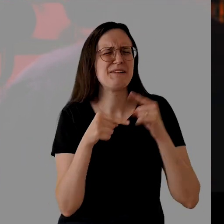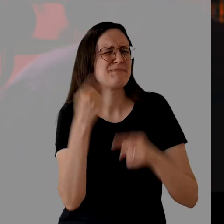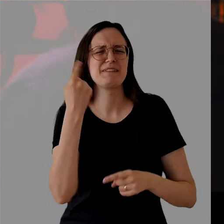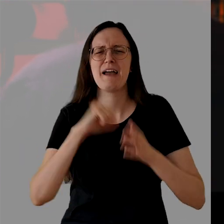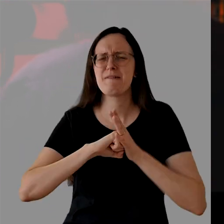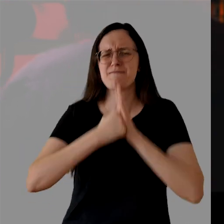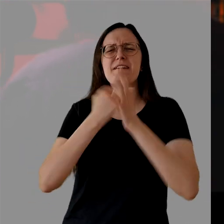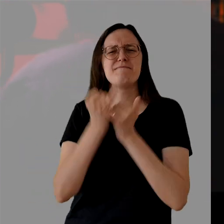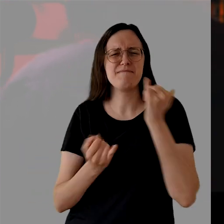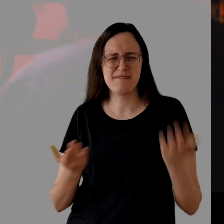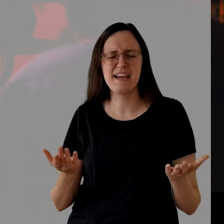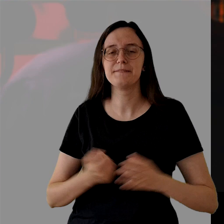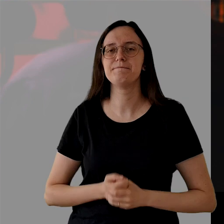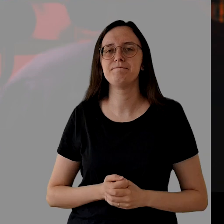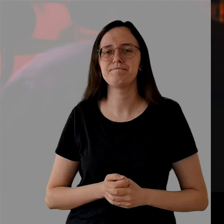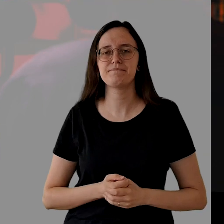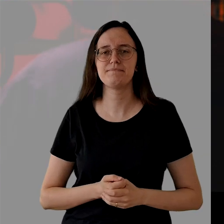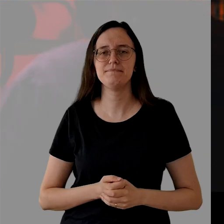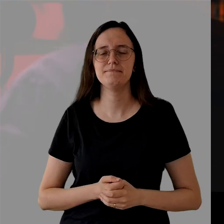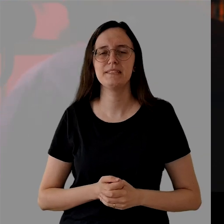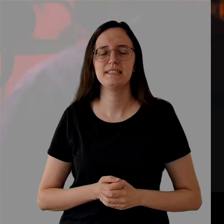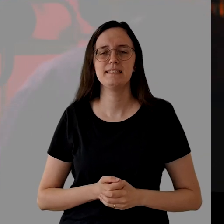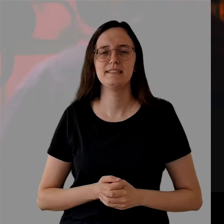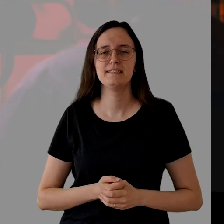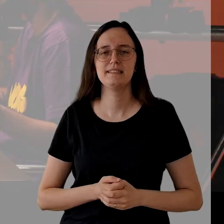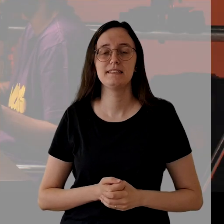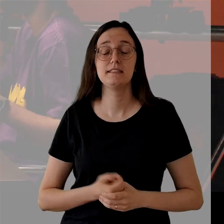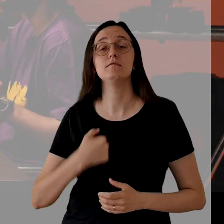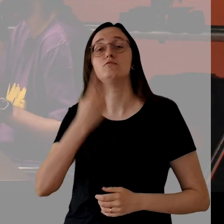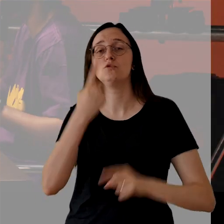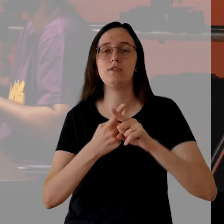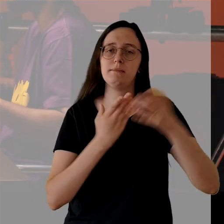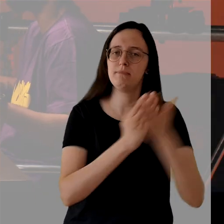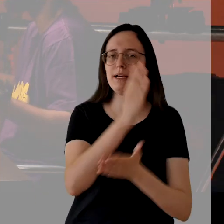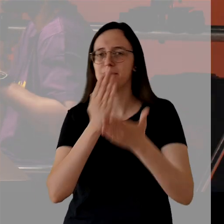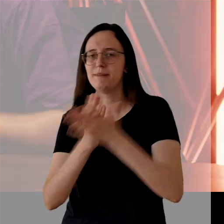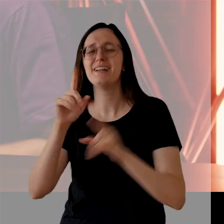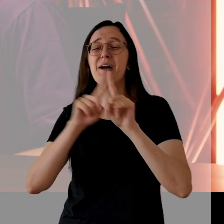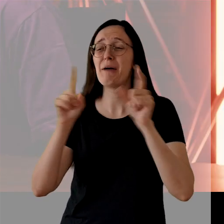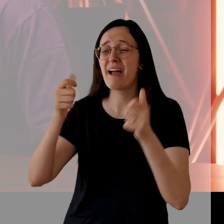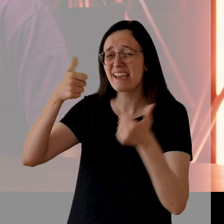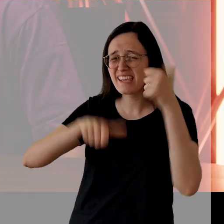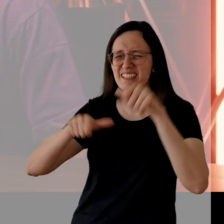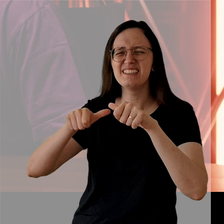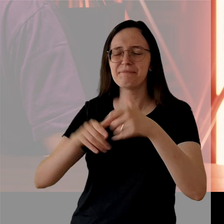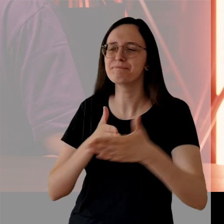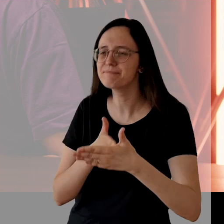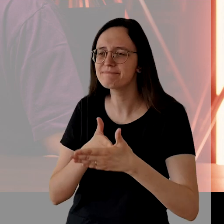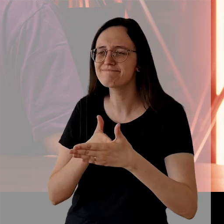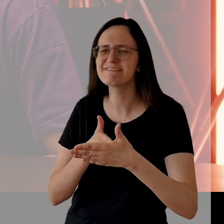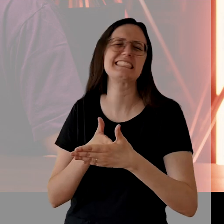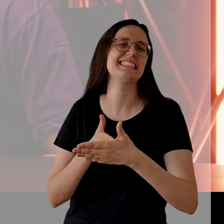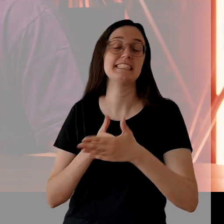mesmo. E aí eu passei 2 vezes nessa prova de música, mas na hora da química lá, fui barrado. E